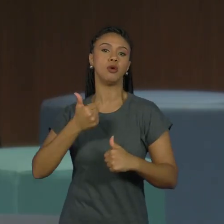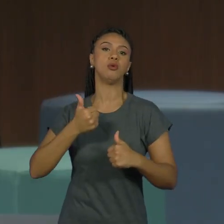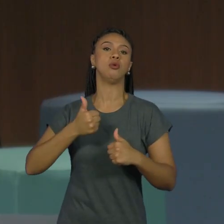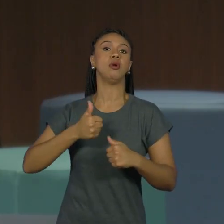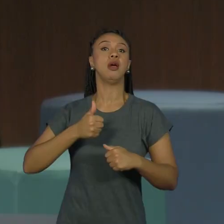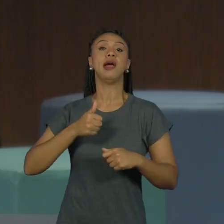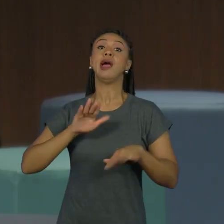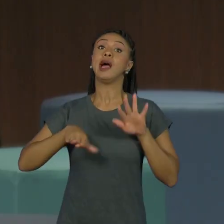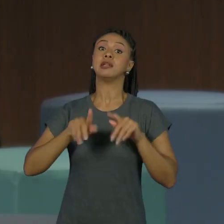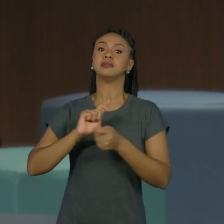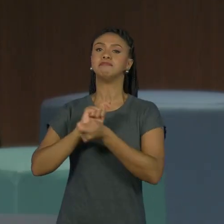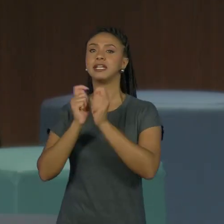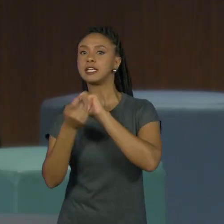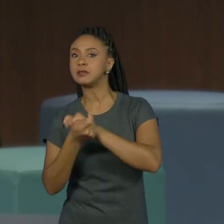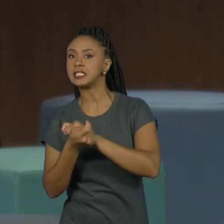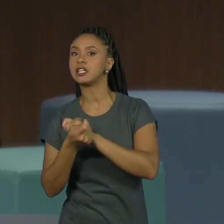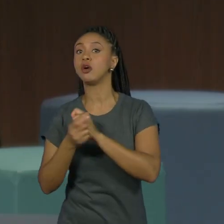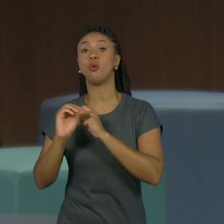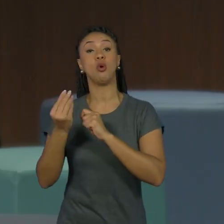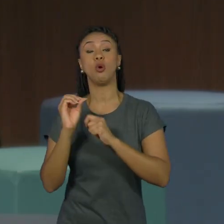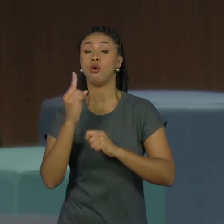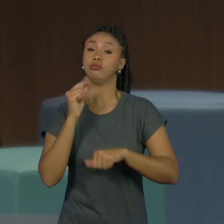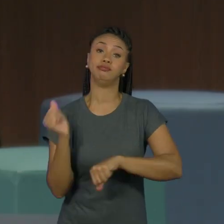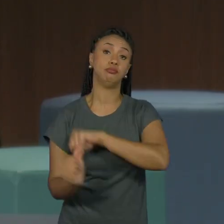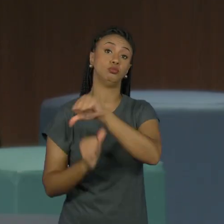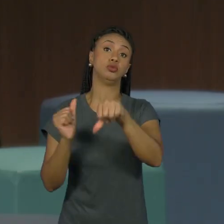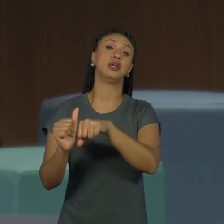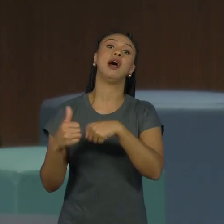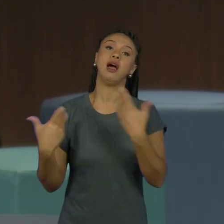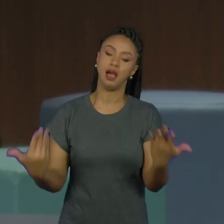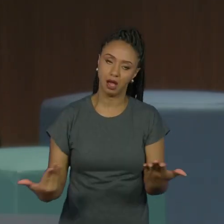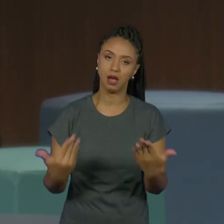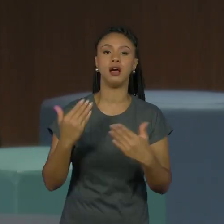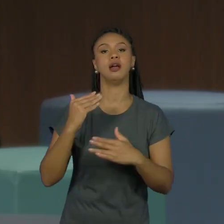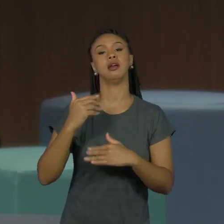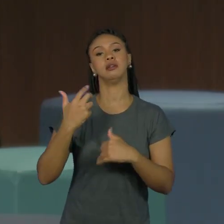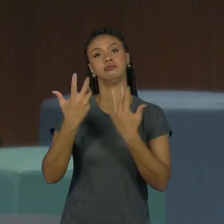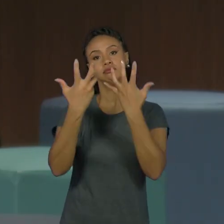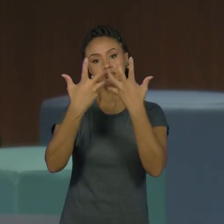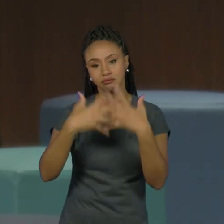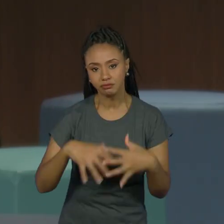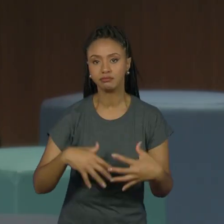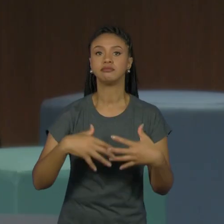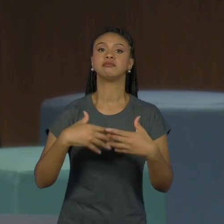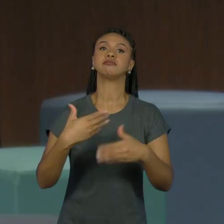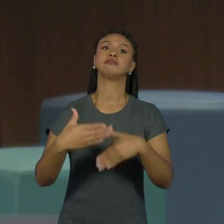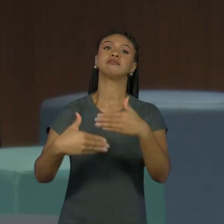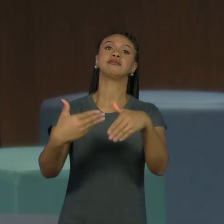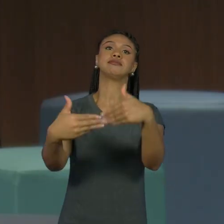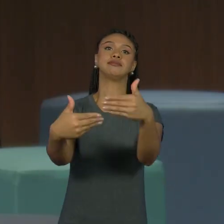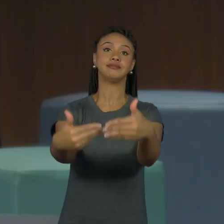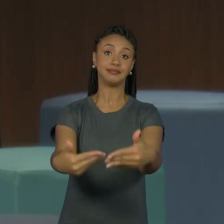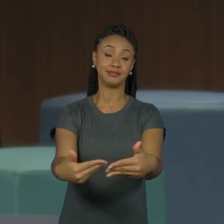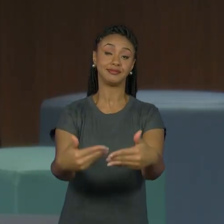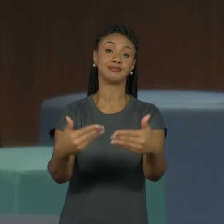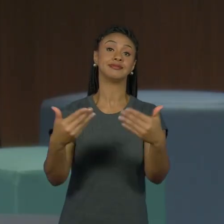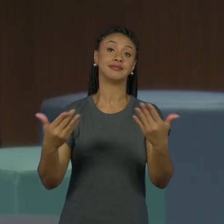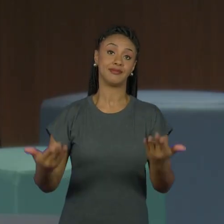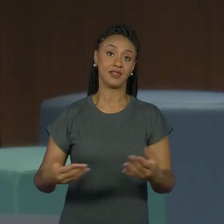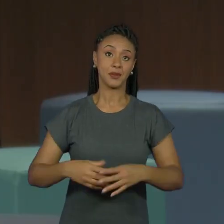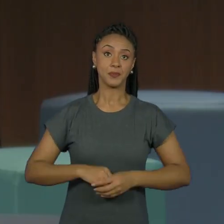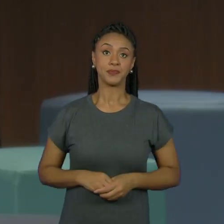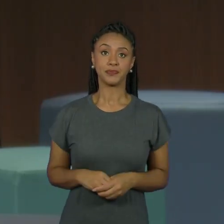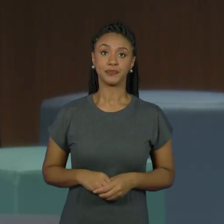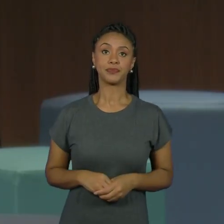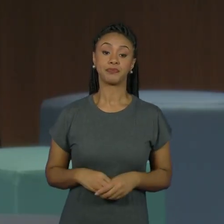adaptações a serem feitas para que, de fato, seja efetivado aquilo que foi arquitetado, né, e que